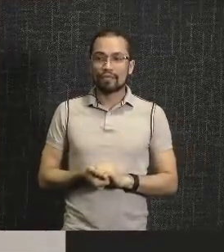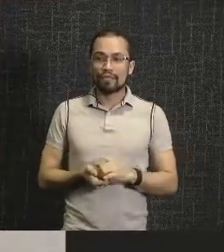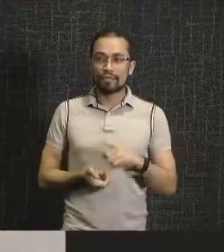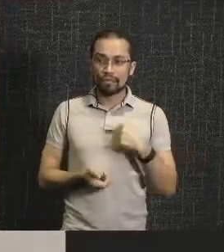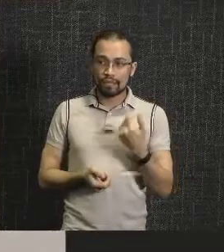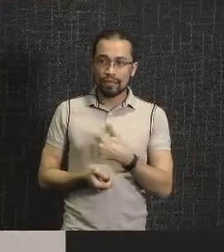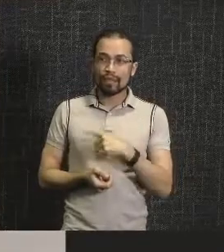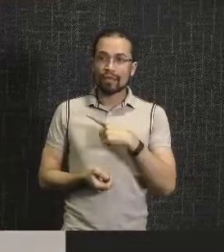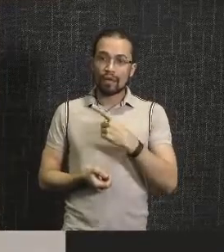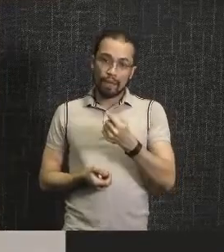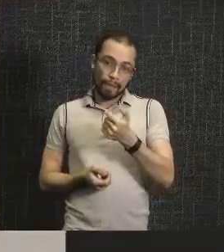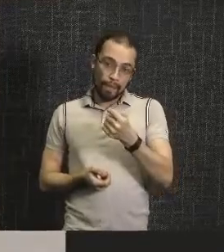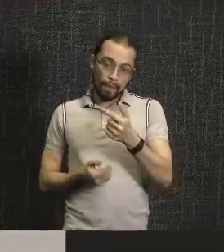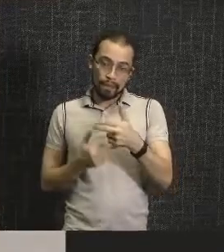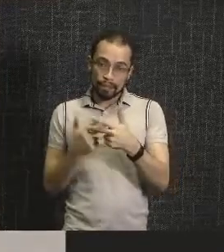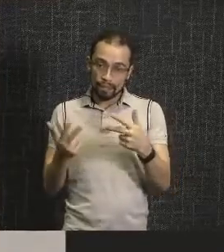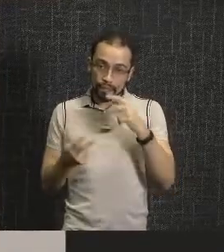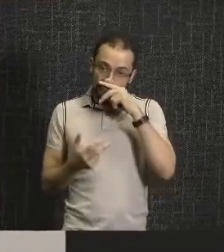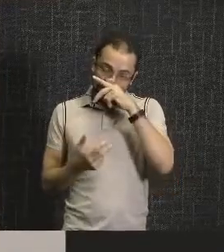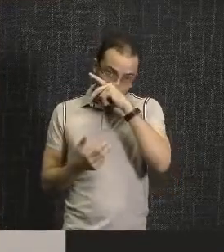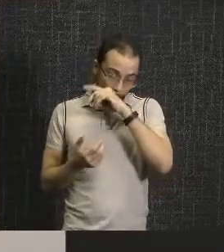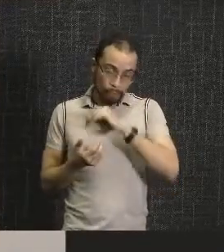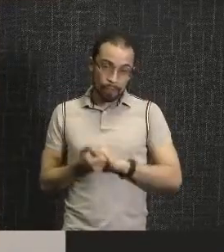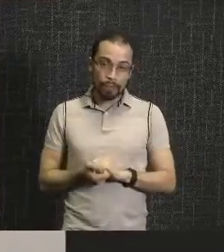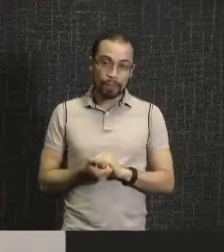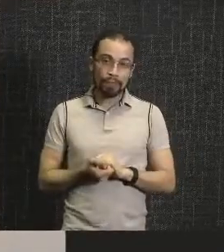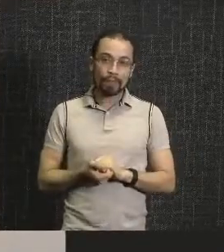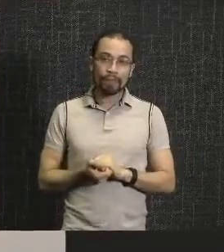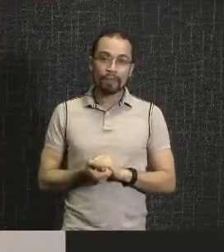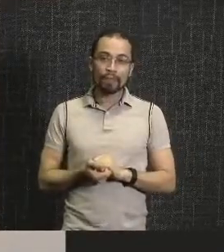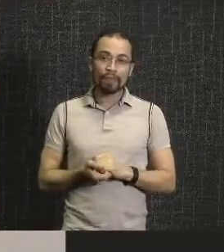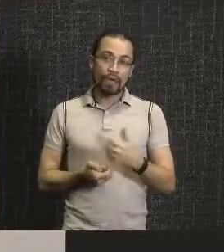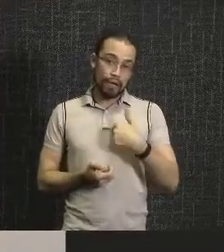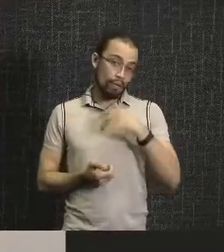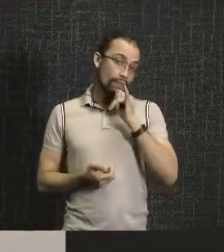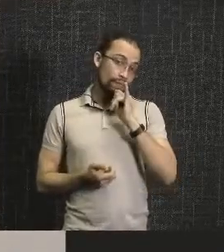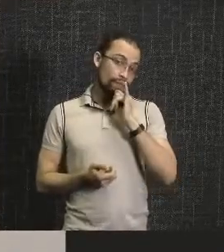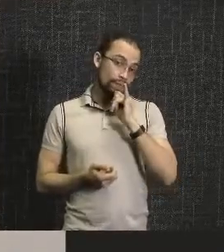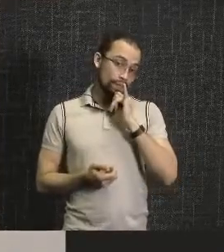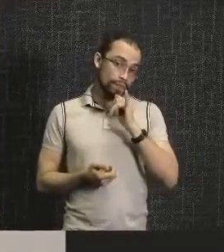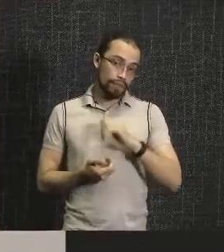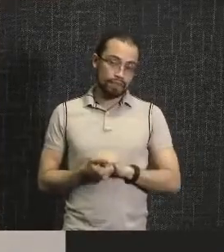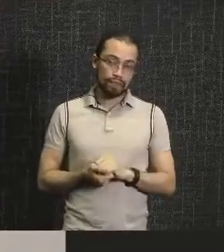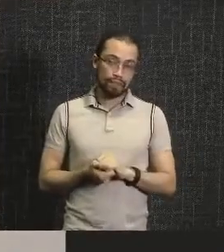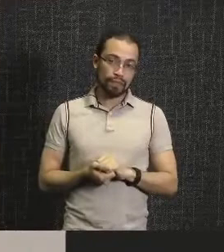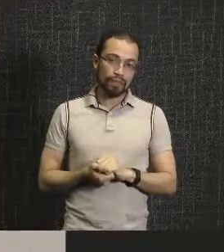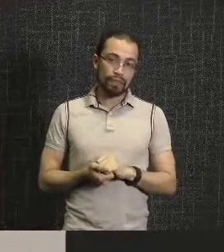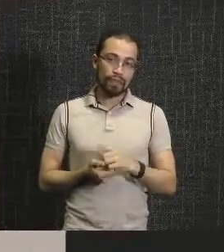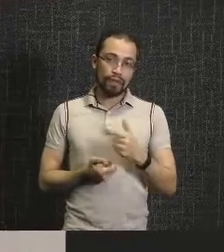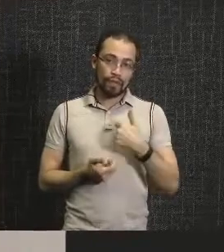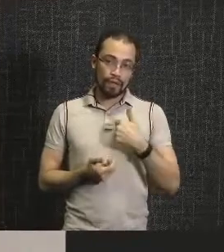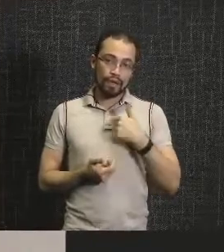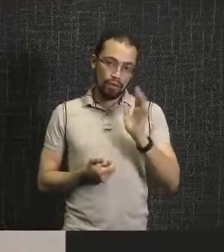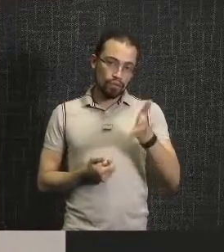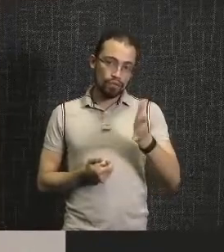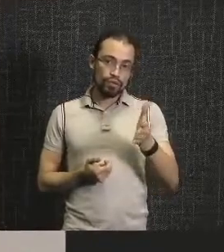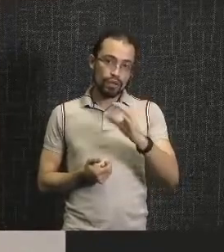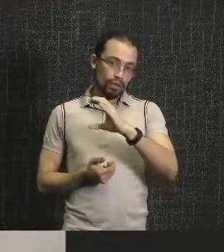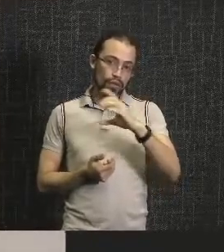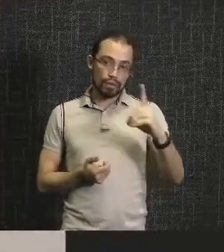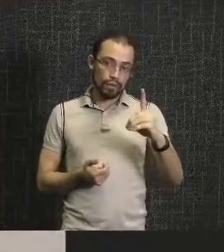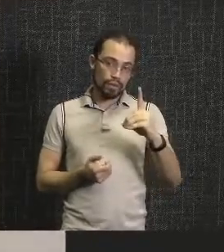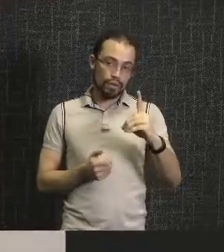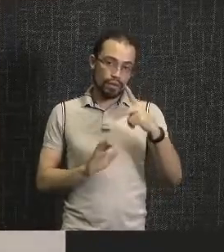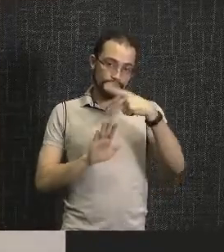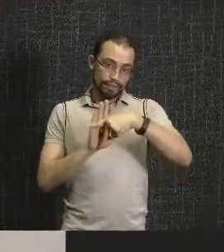poucas coisas fazem a produtividade aumentar muito. Eu, pessoalmente, eu cheguei a coordenar um projeto de